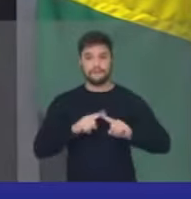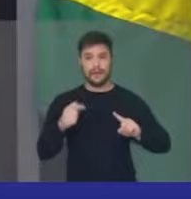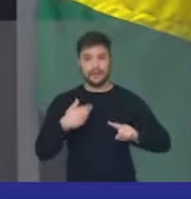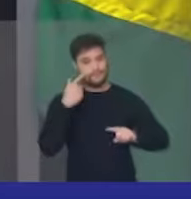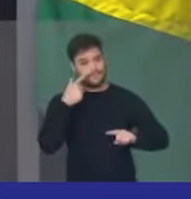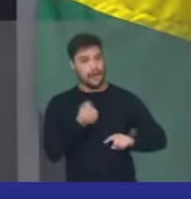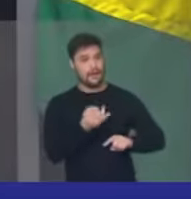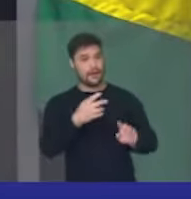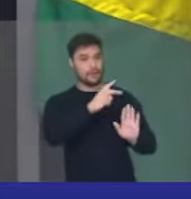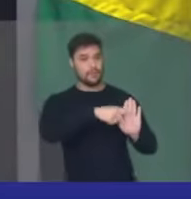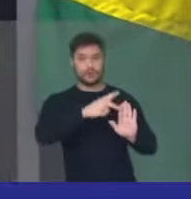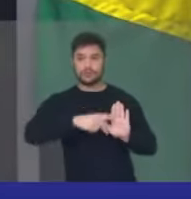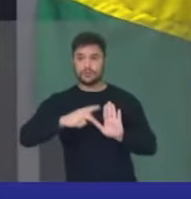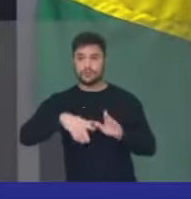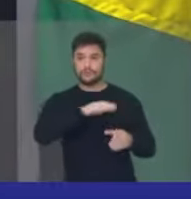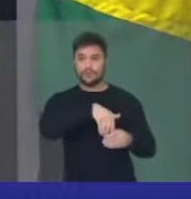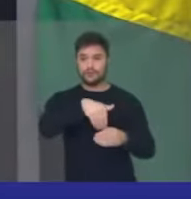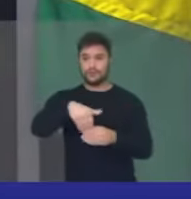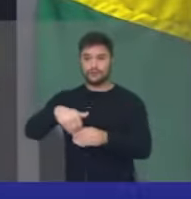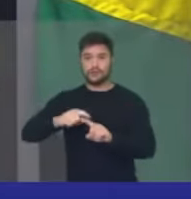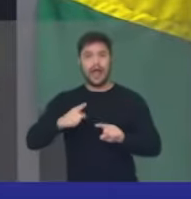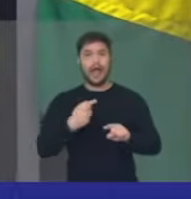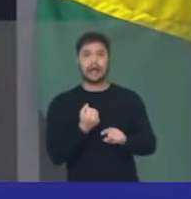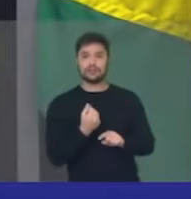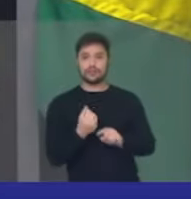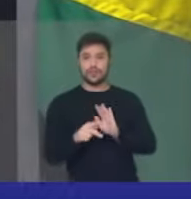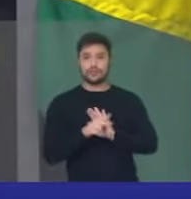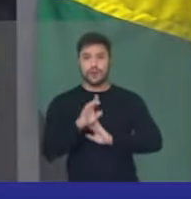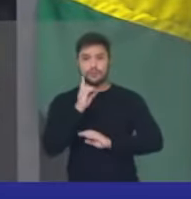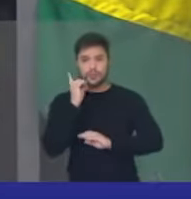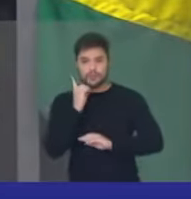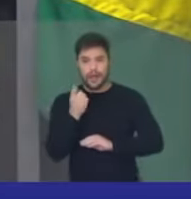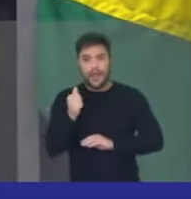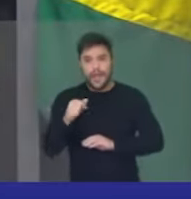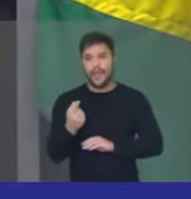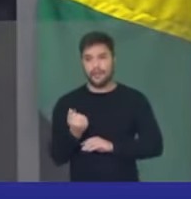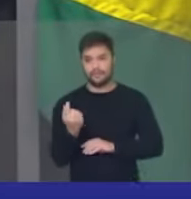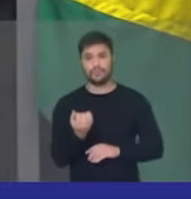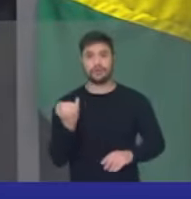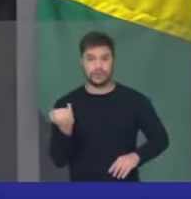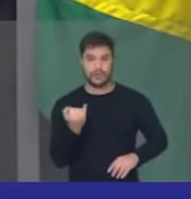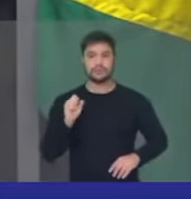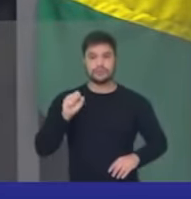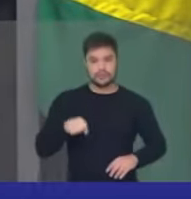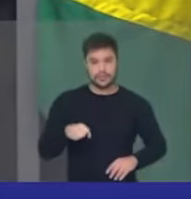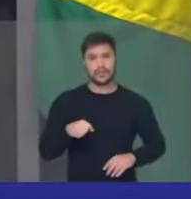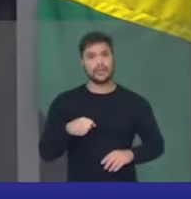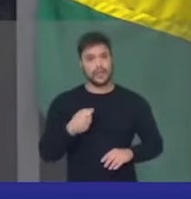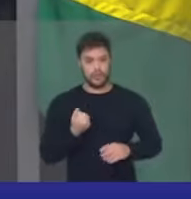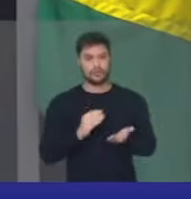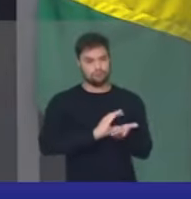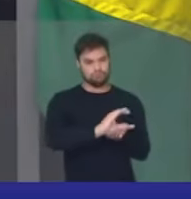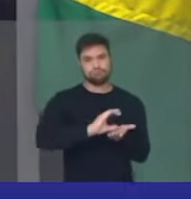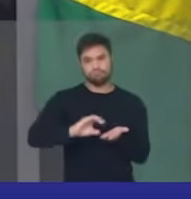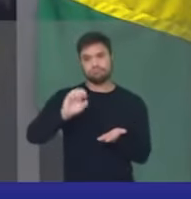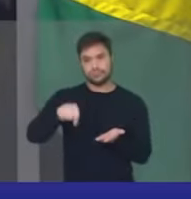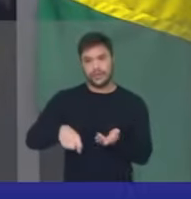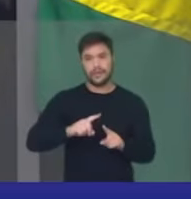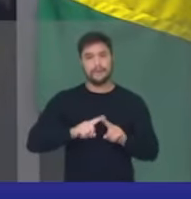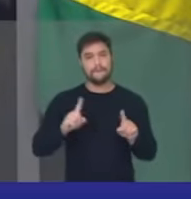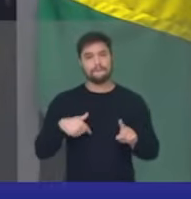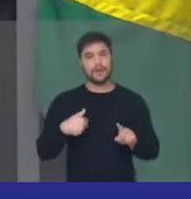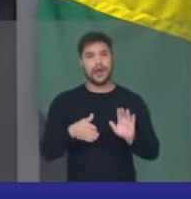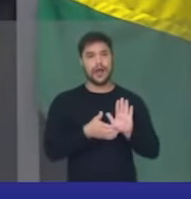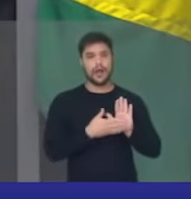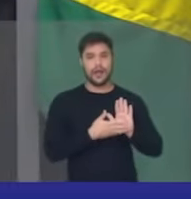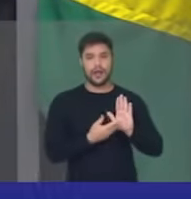votados aqui ah porque emendas emendas é muito importante Não demono elas indico cada uma delas mas emenda por